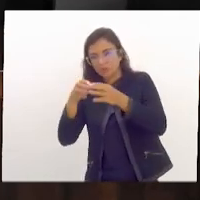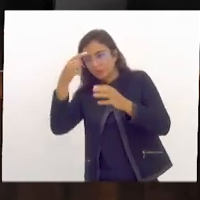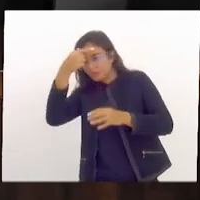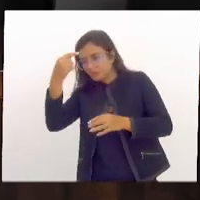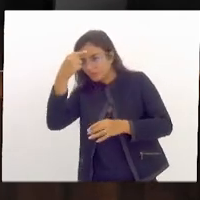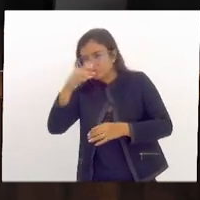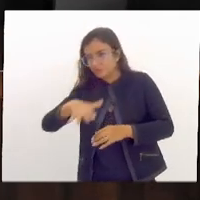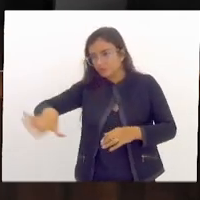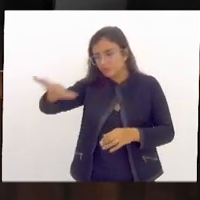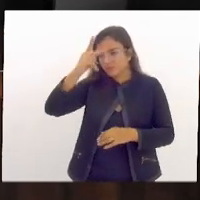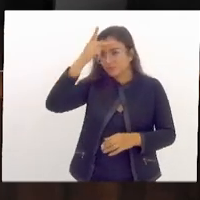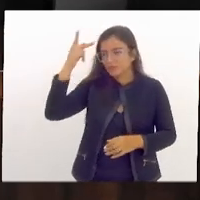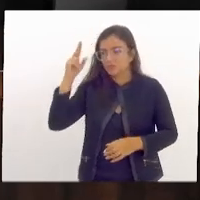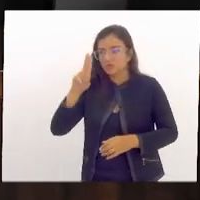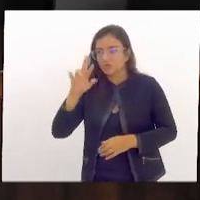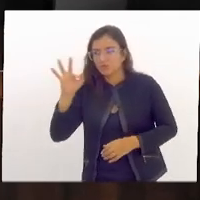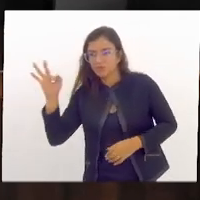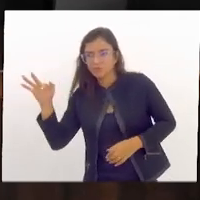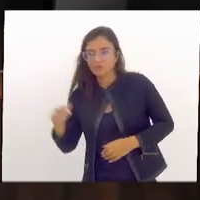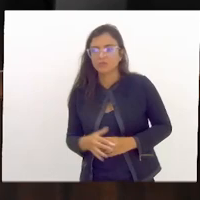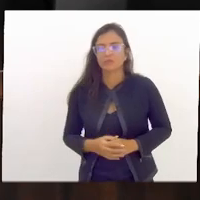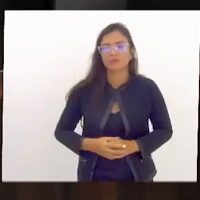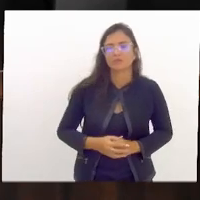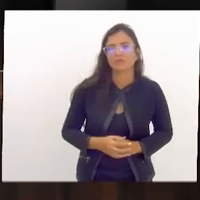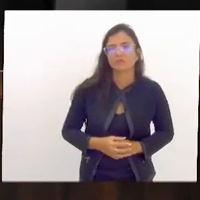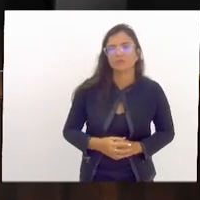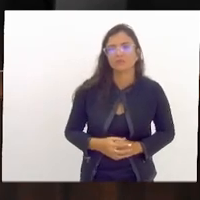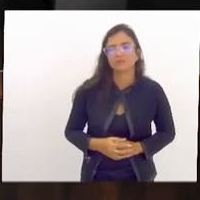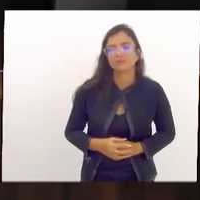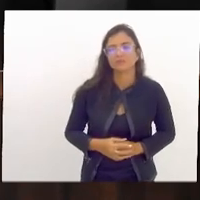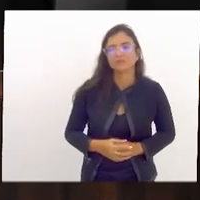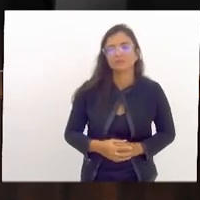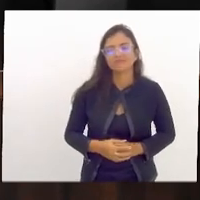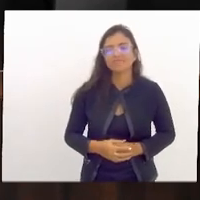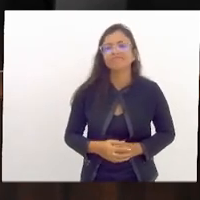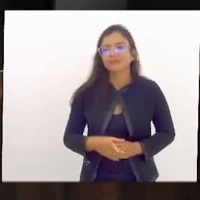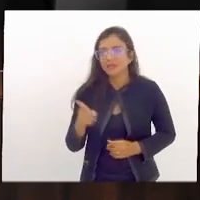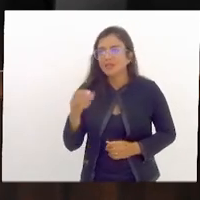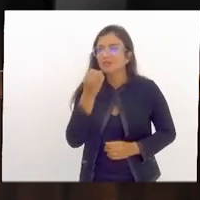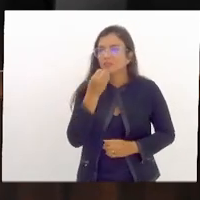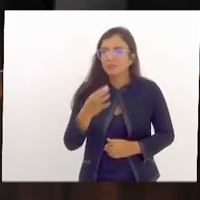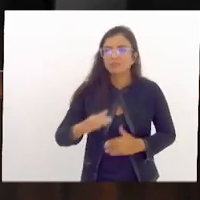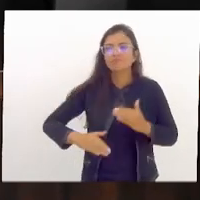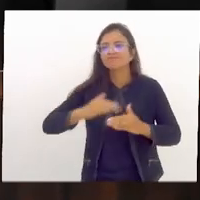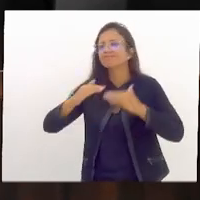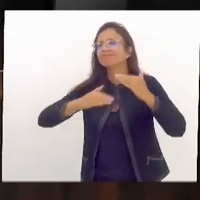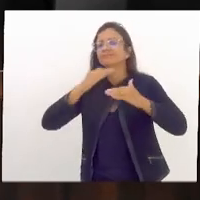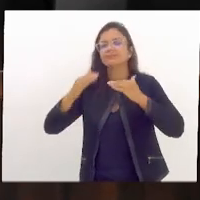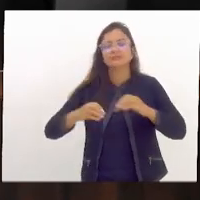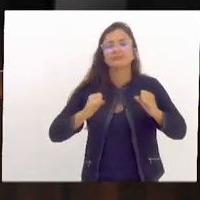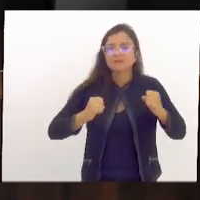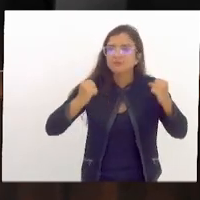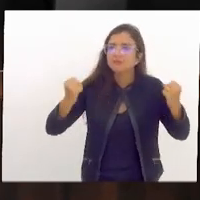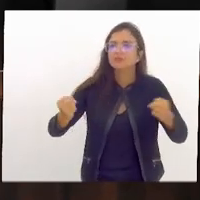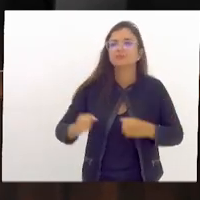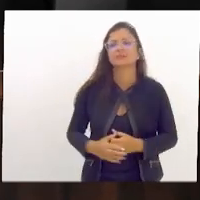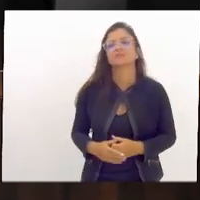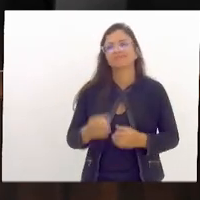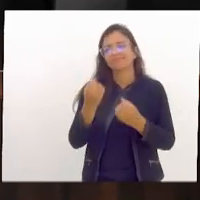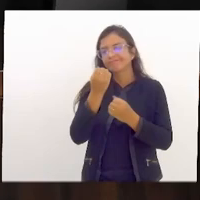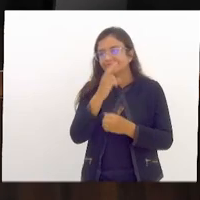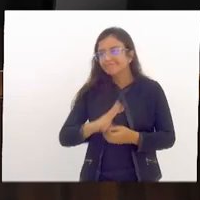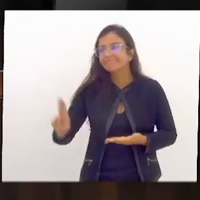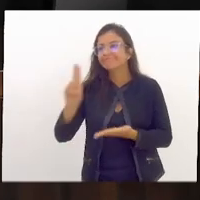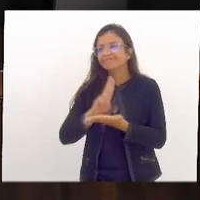que protagonizou um processo democrático valiosíssimo para o fortalecimento institucional desta grande